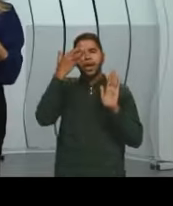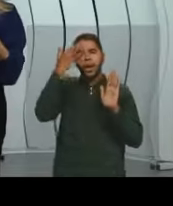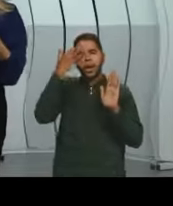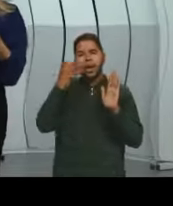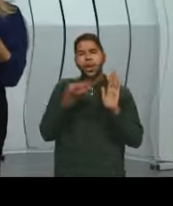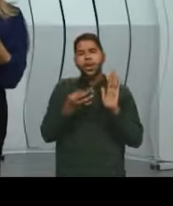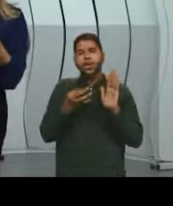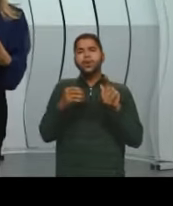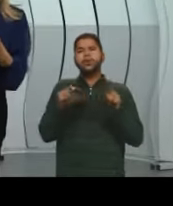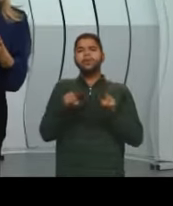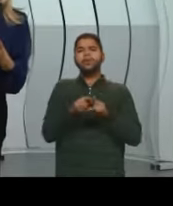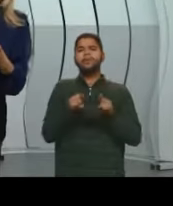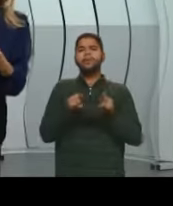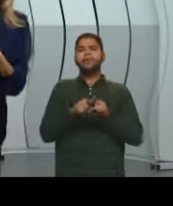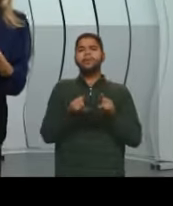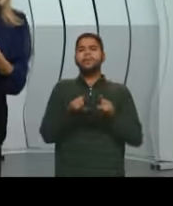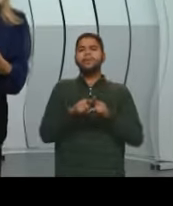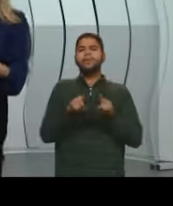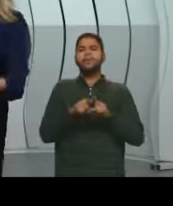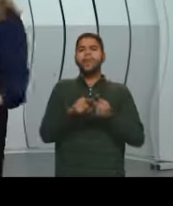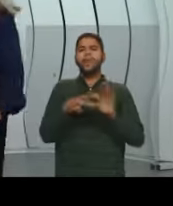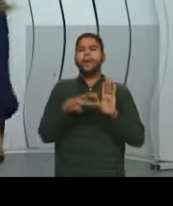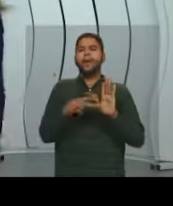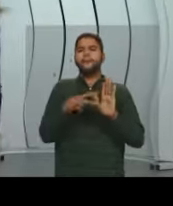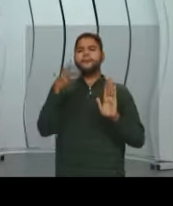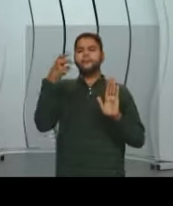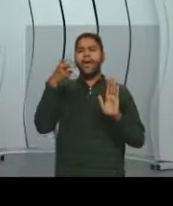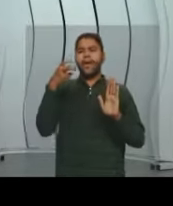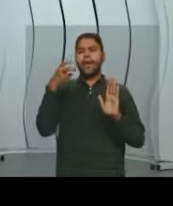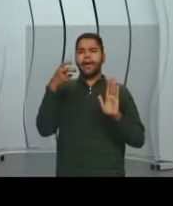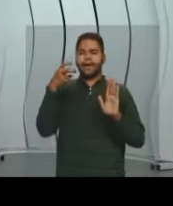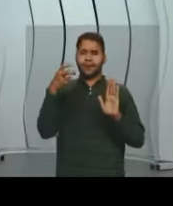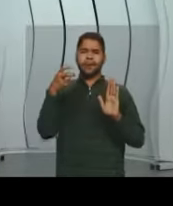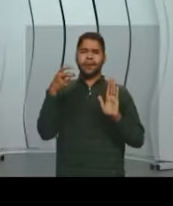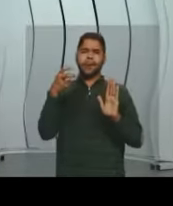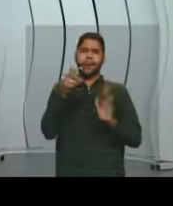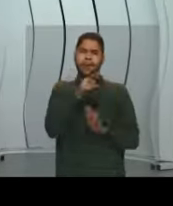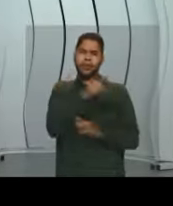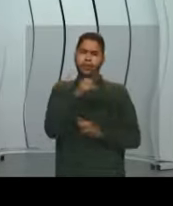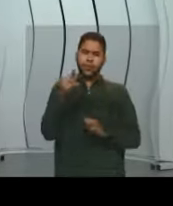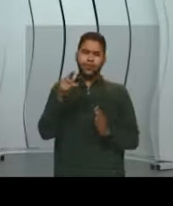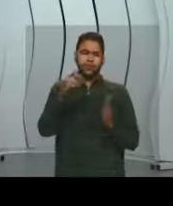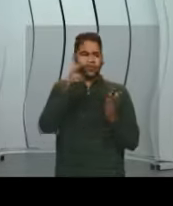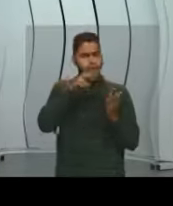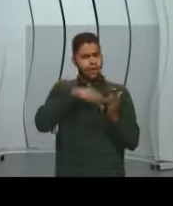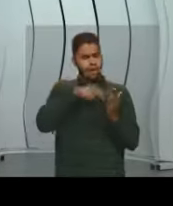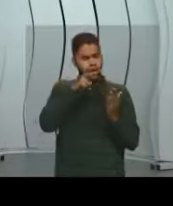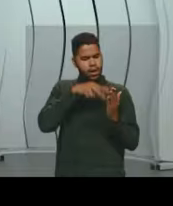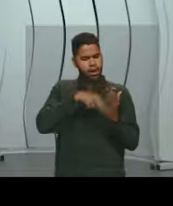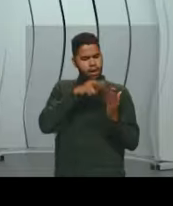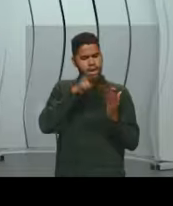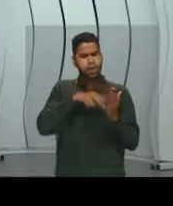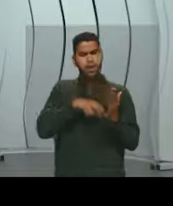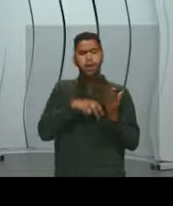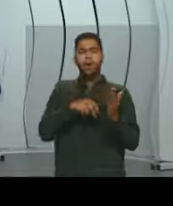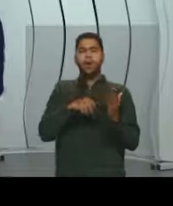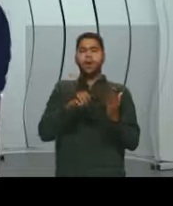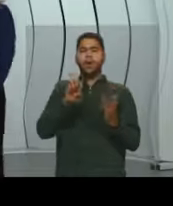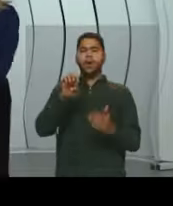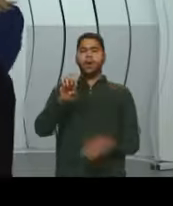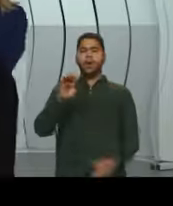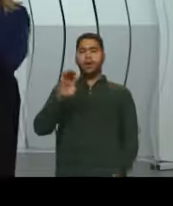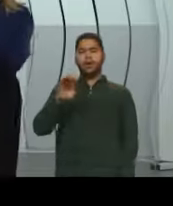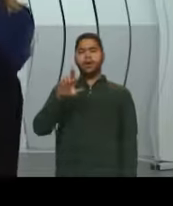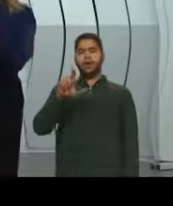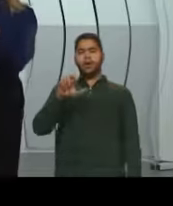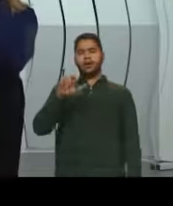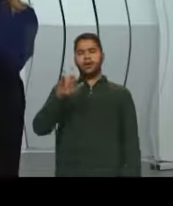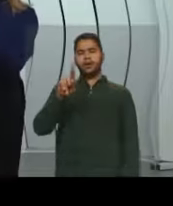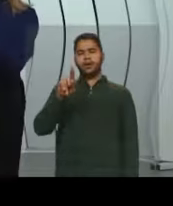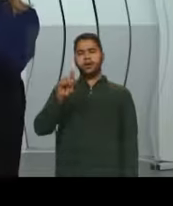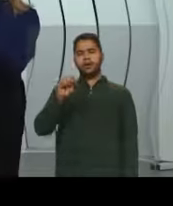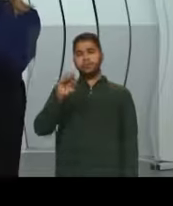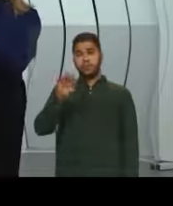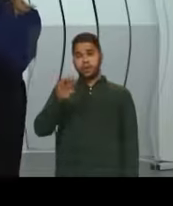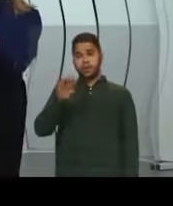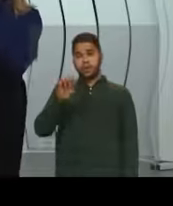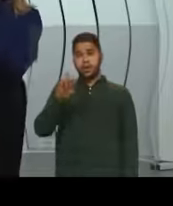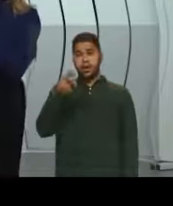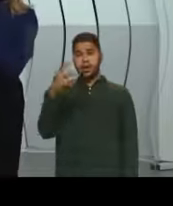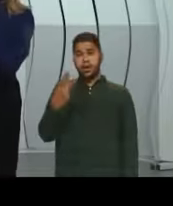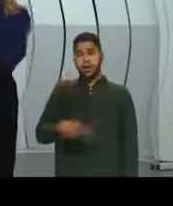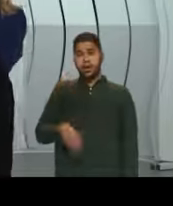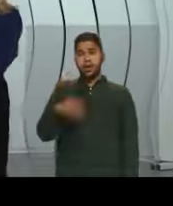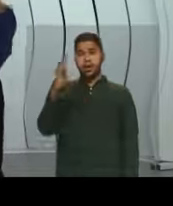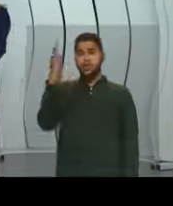você pôde interpretar. Então, quando você leu isso aqui, o eclipse do Brasil, você já